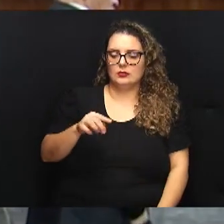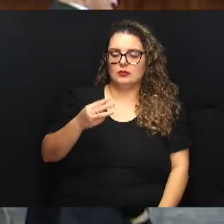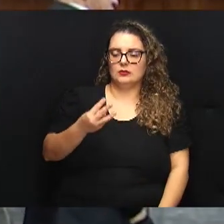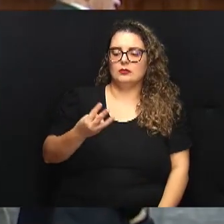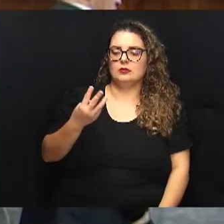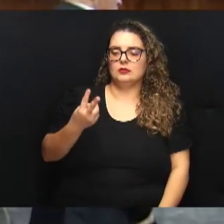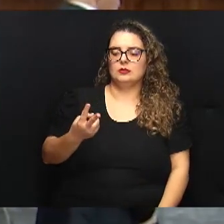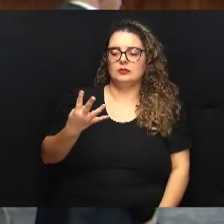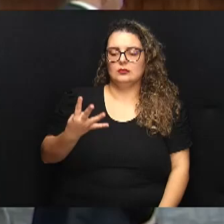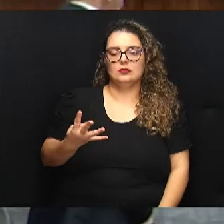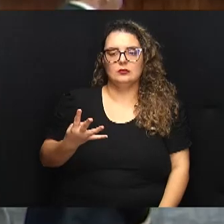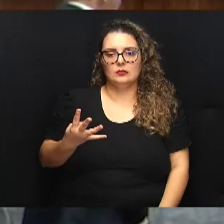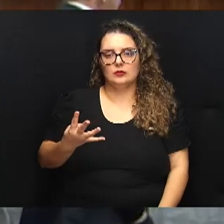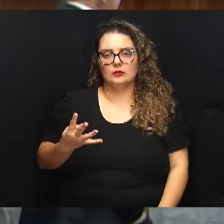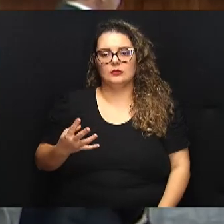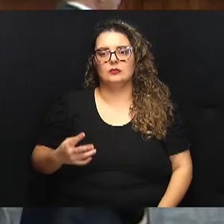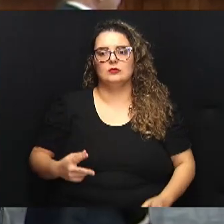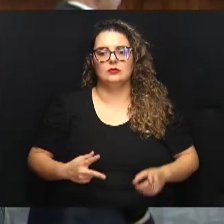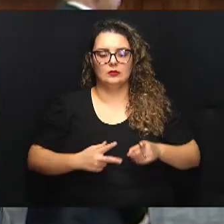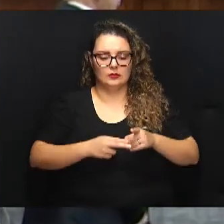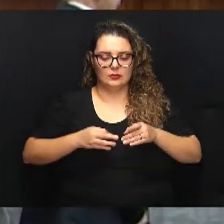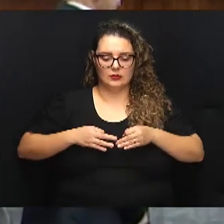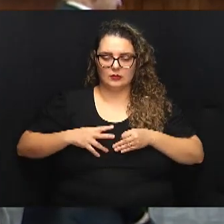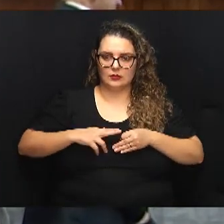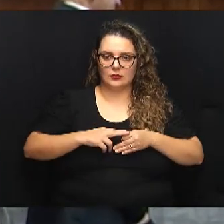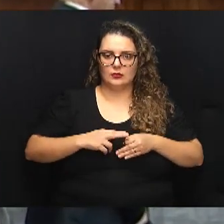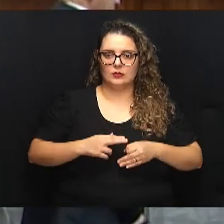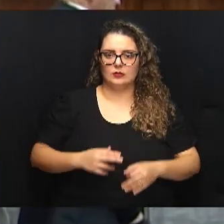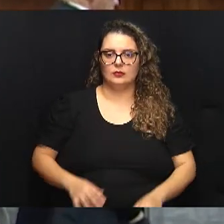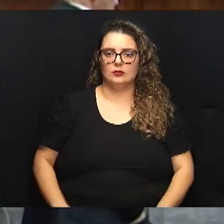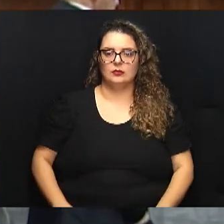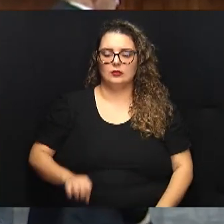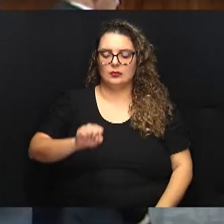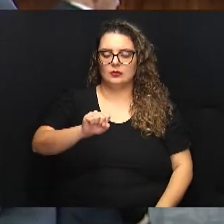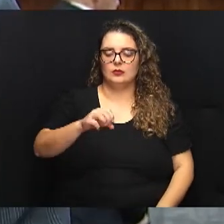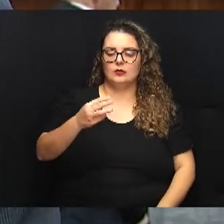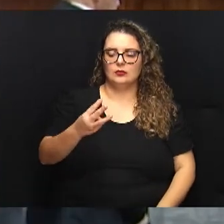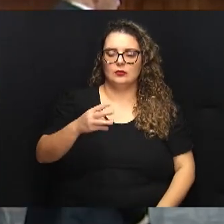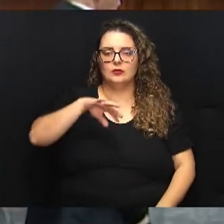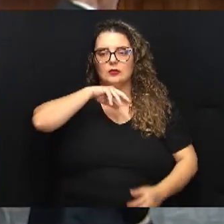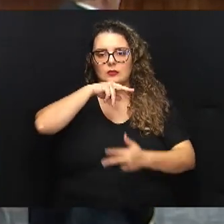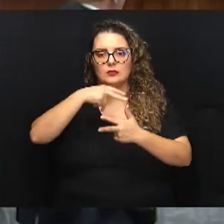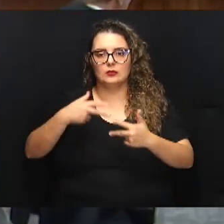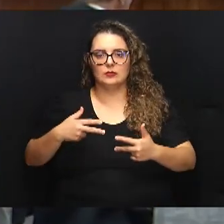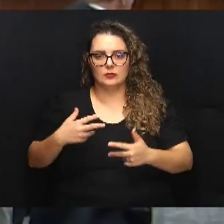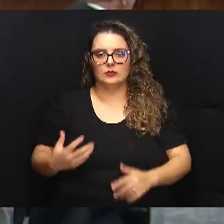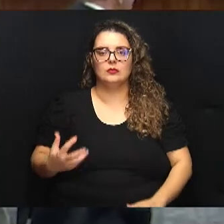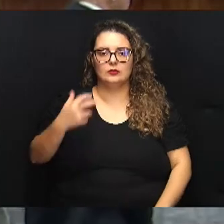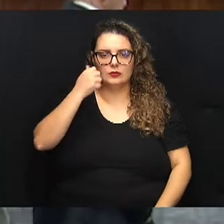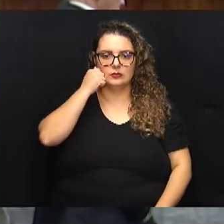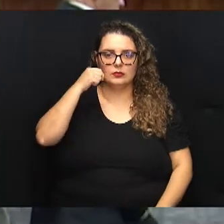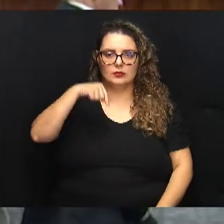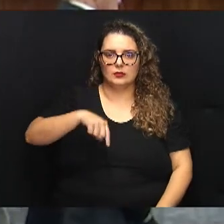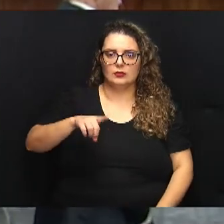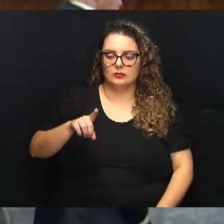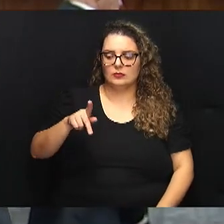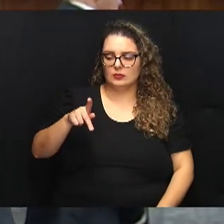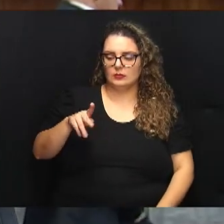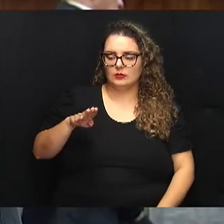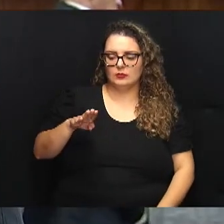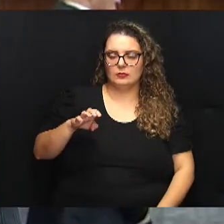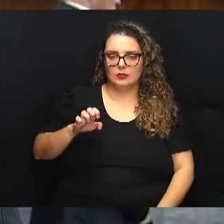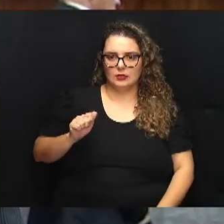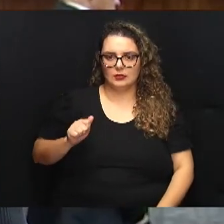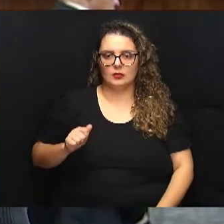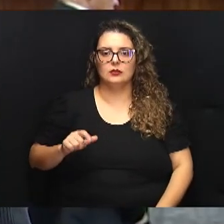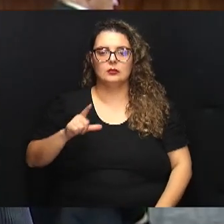3.324 animais castrados e 83 animais adotados no DPB. Então existe uma